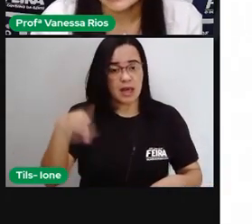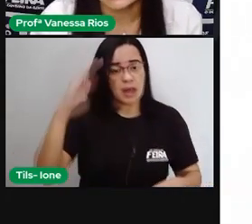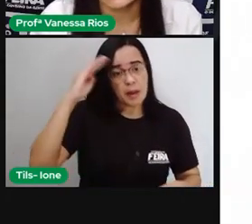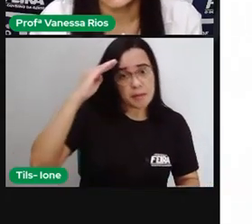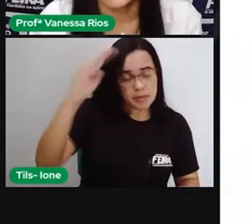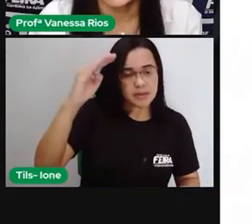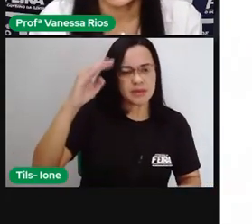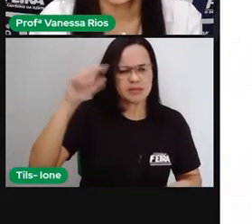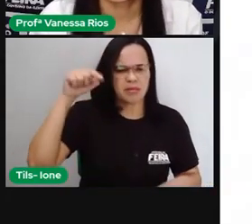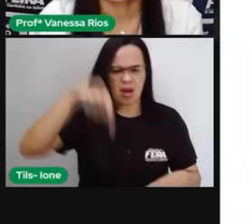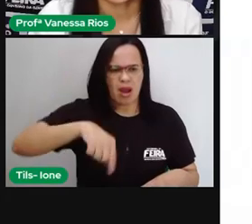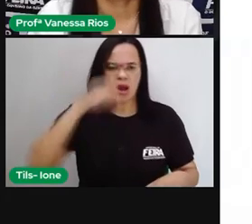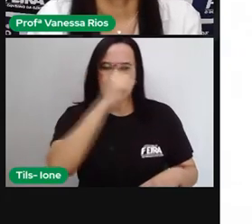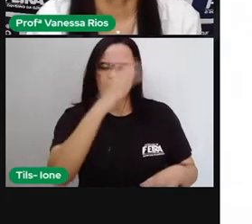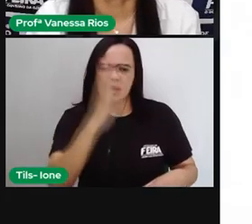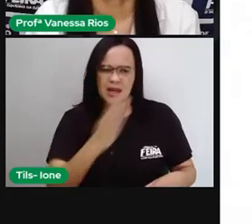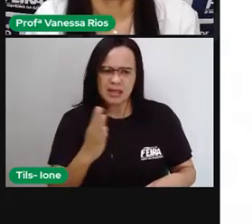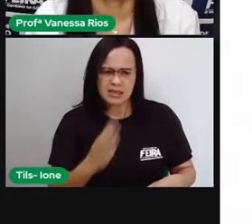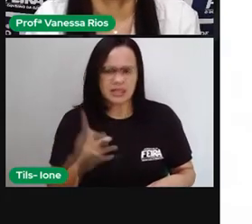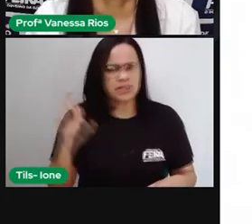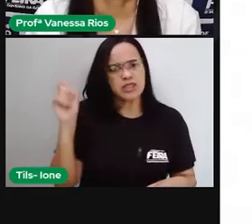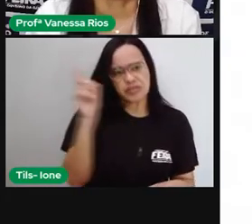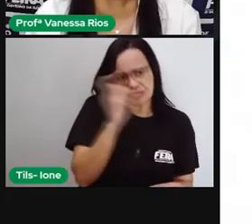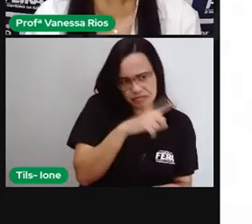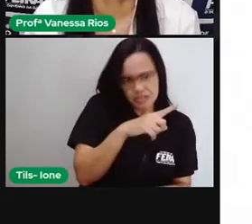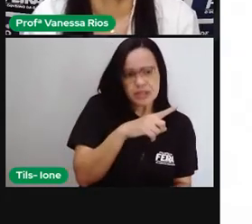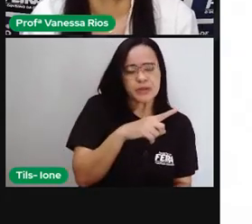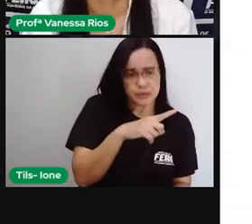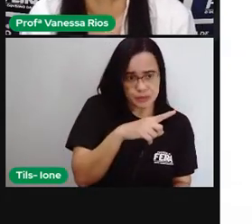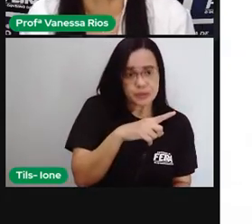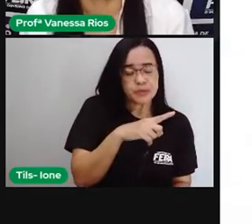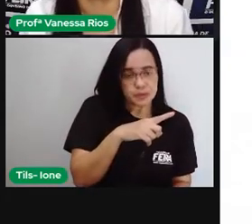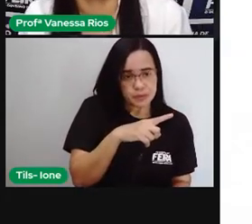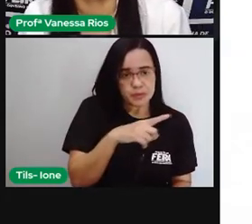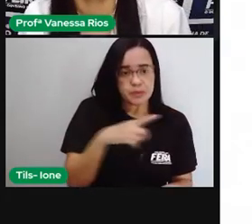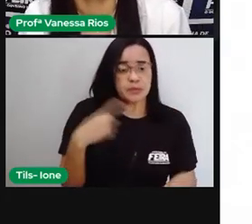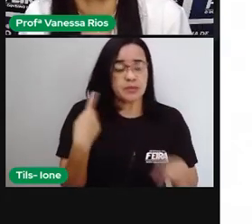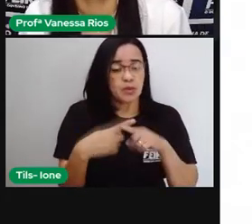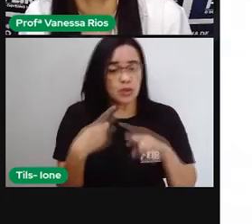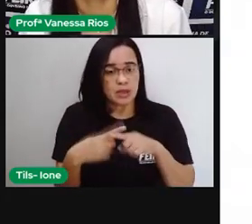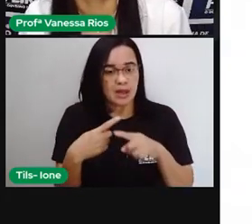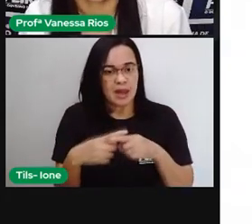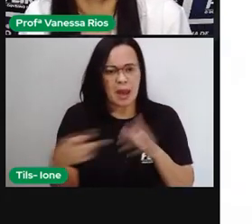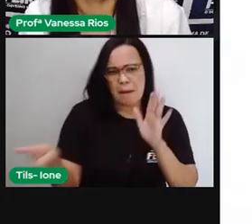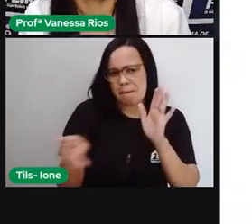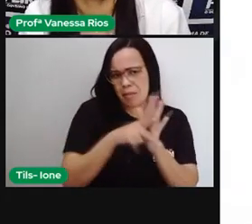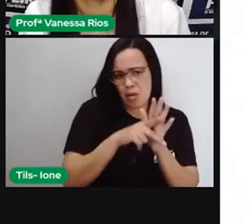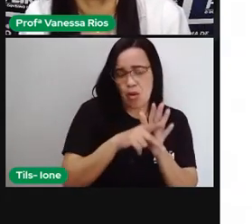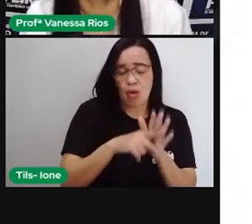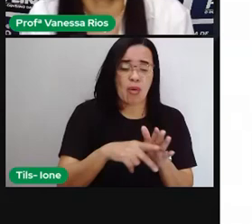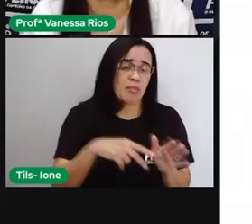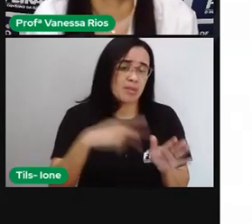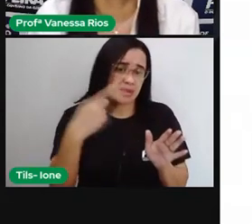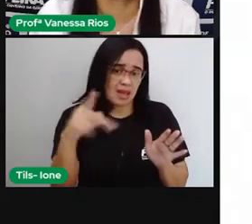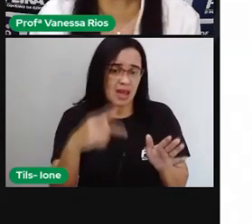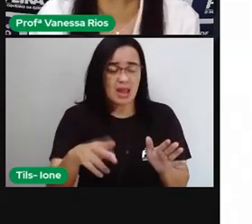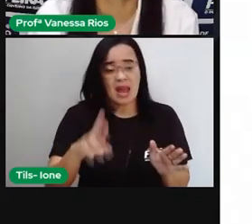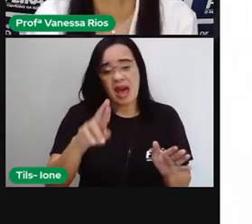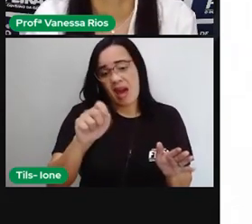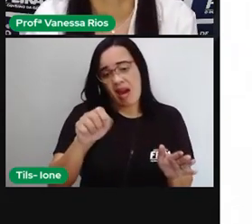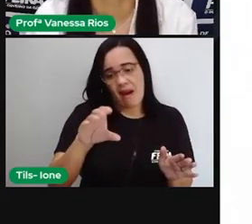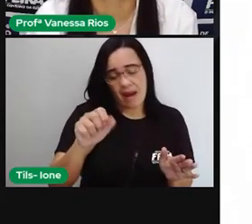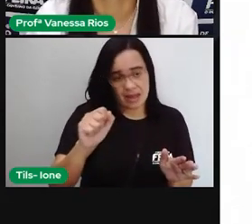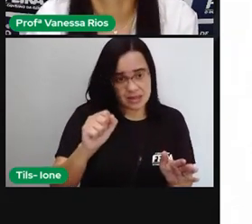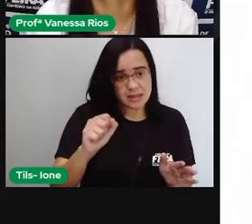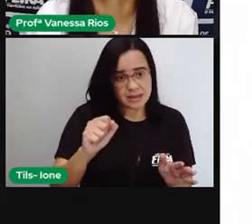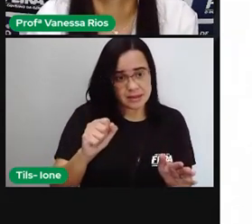no Brasil, é complicado a gente dizer que a pessoa pertence à raça tal. Porque no Brasil